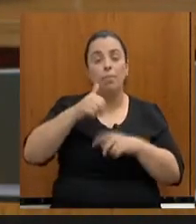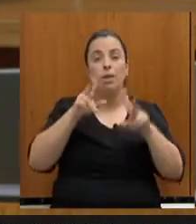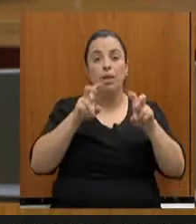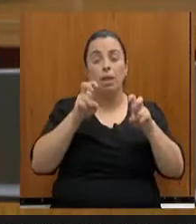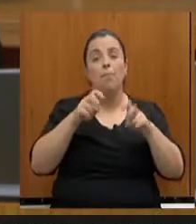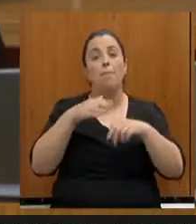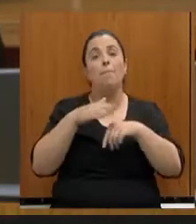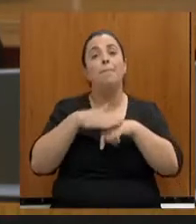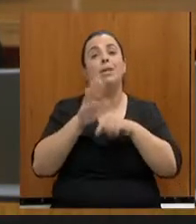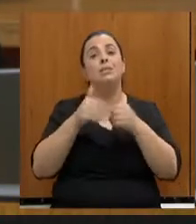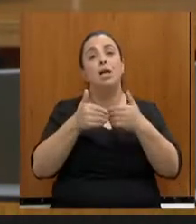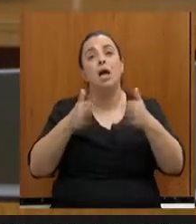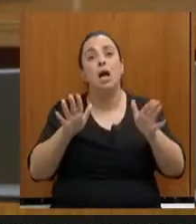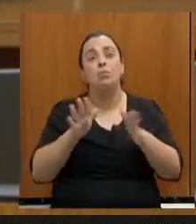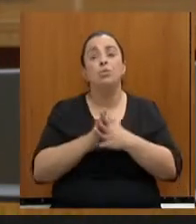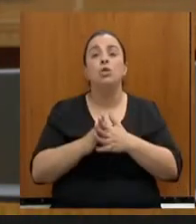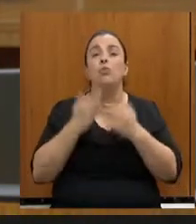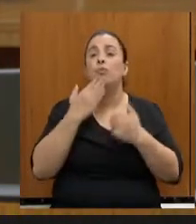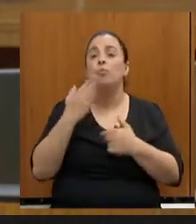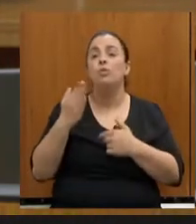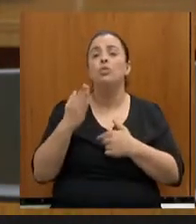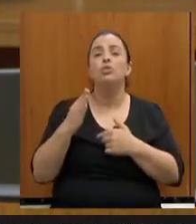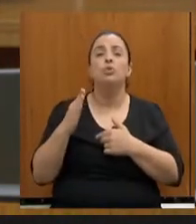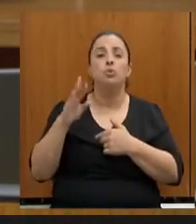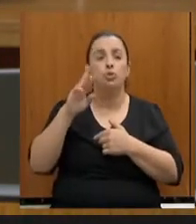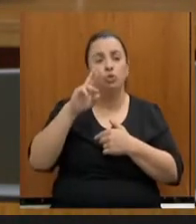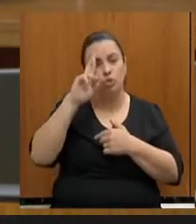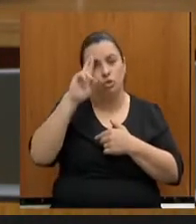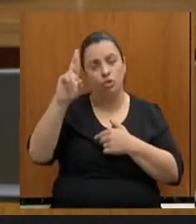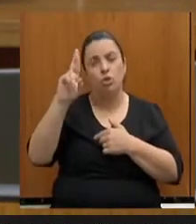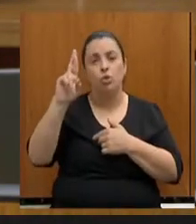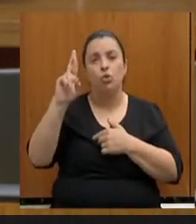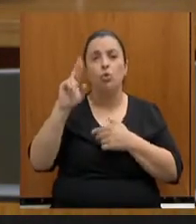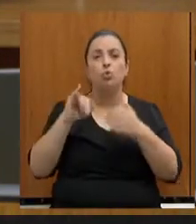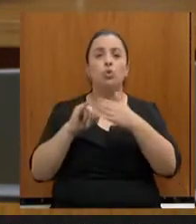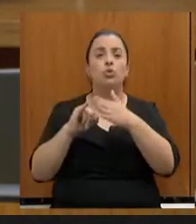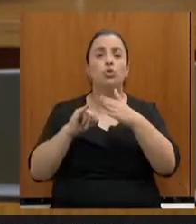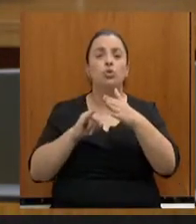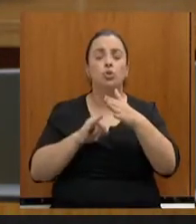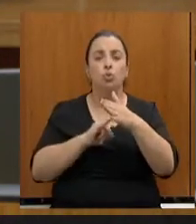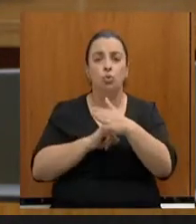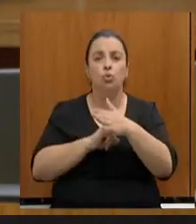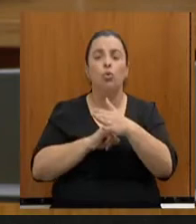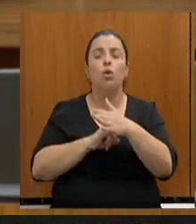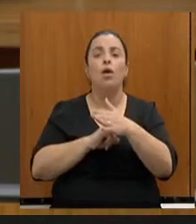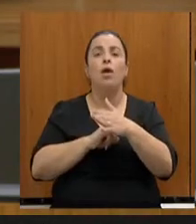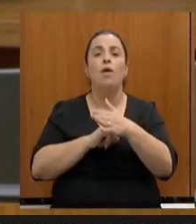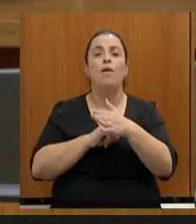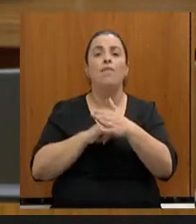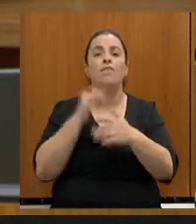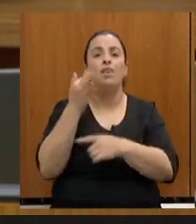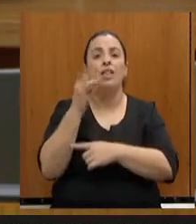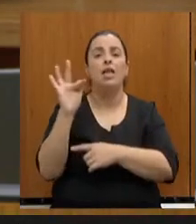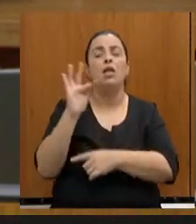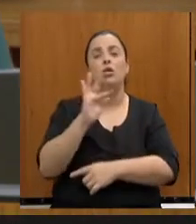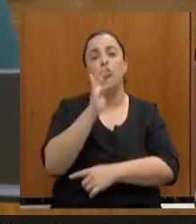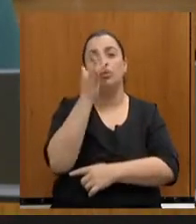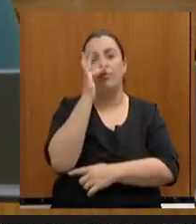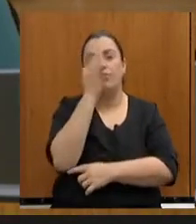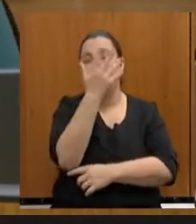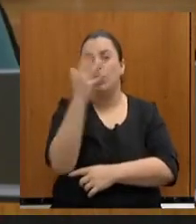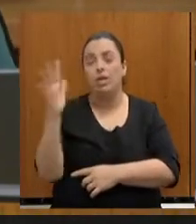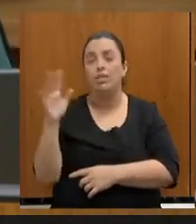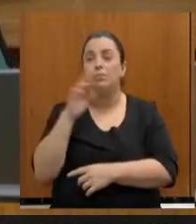pedir o diretor-geral do Instituto Estadual de Floresta Presidente você permitir o Antônio Mauá para que responda o tema